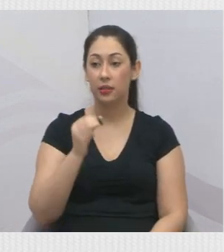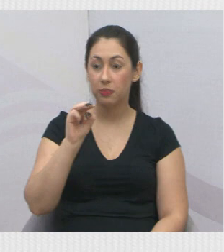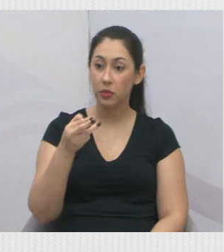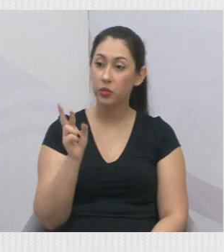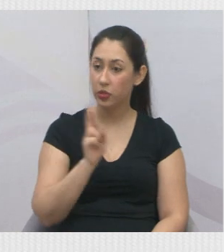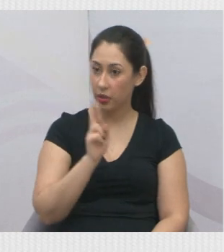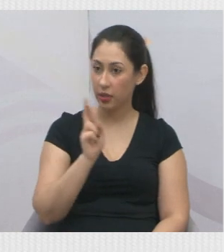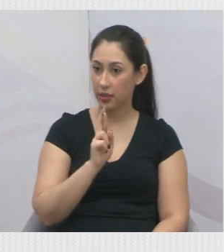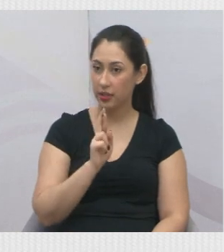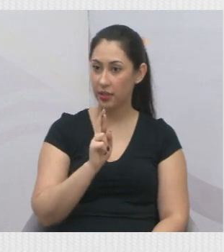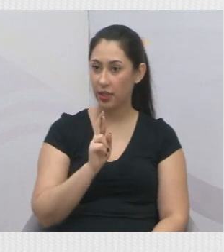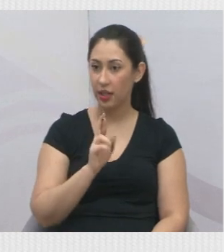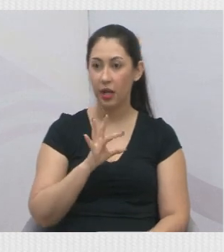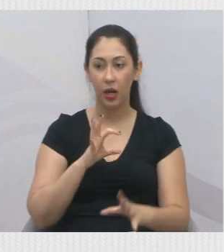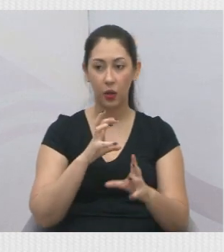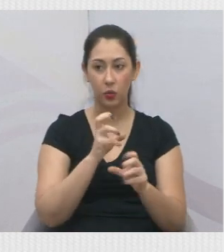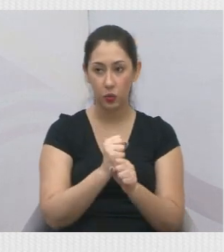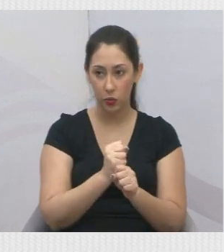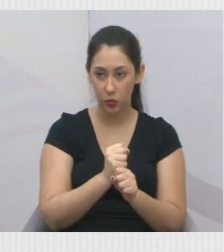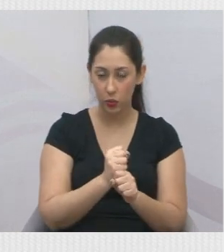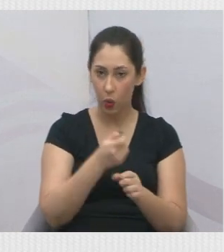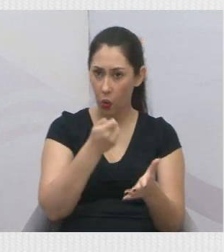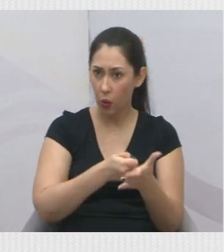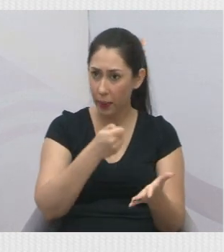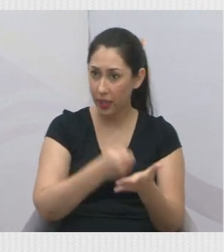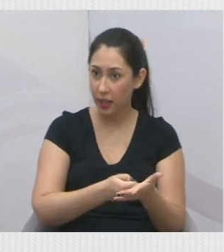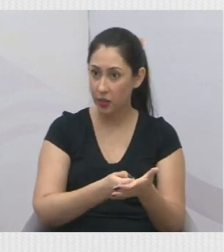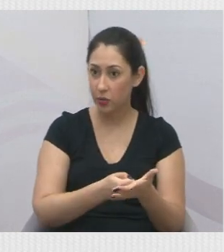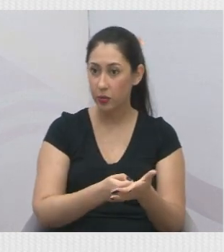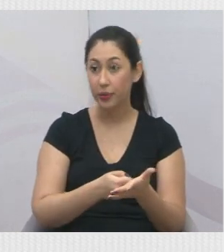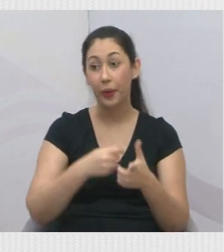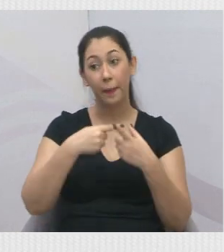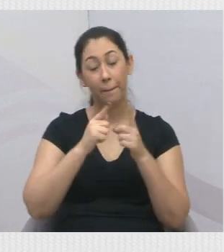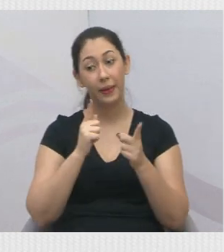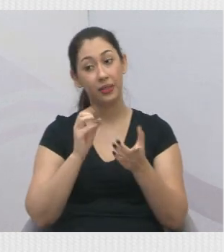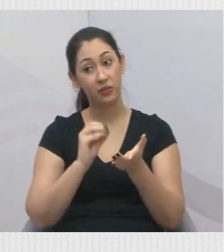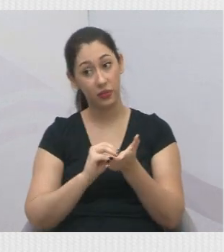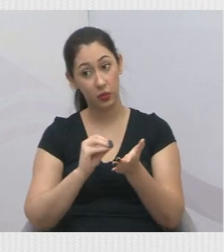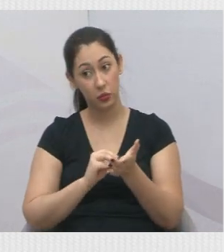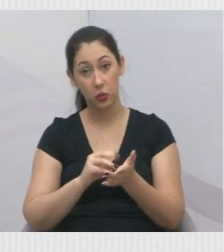146.939.000. Então, de 165 milhões a obrigatoriedade, aplicou-se